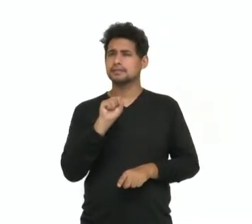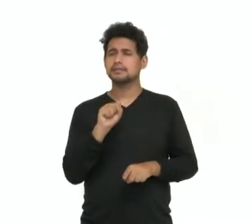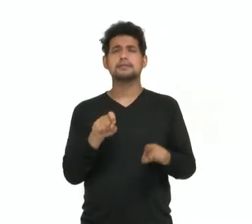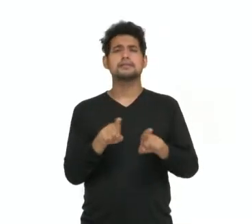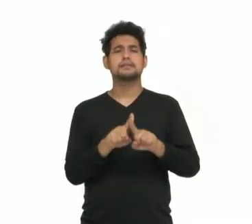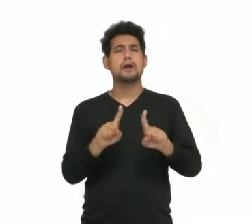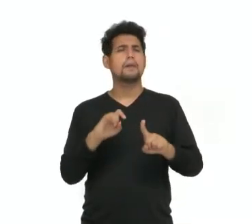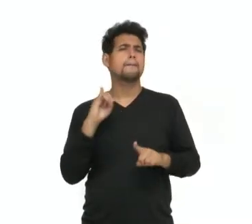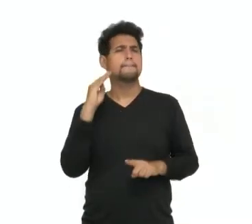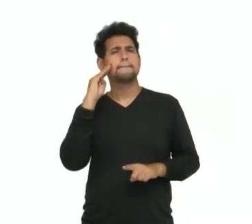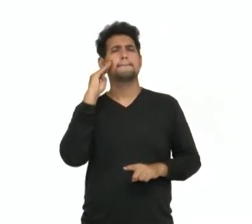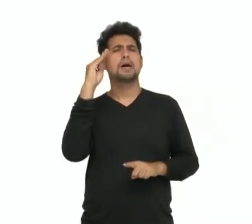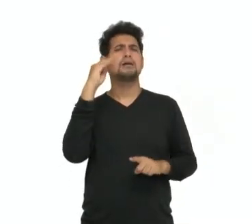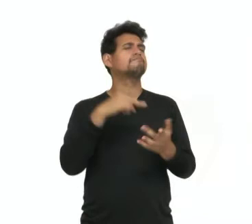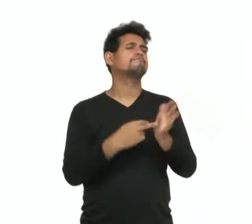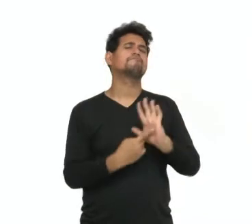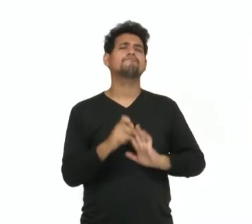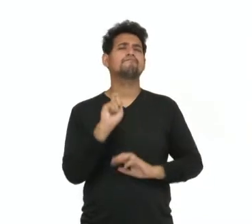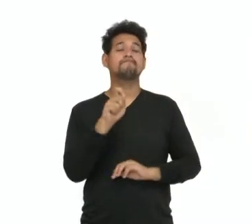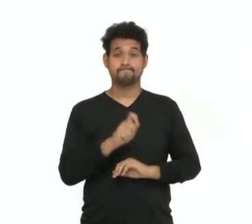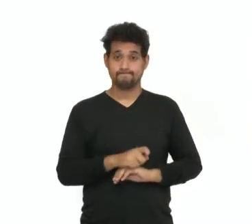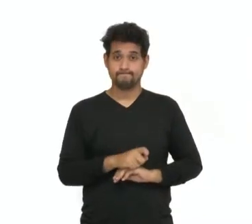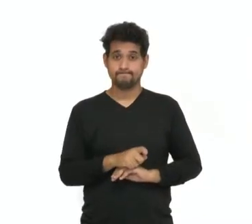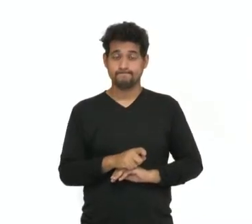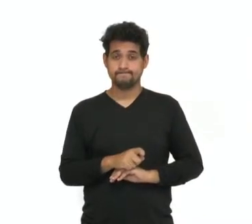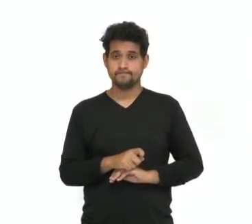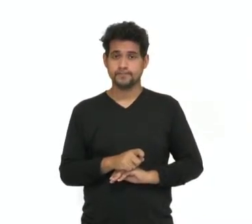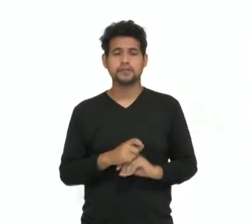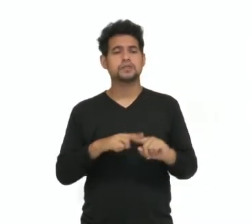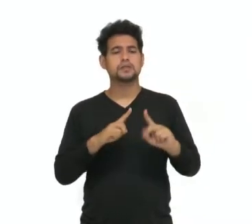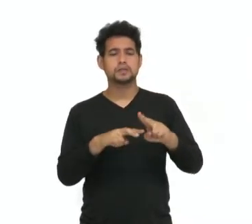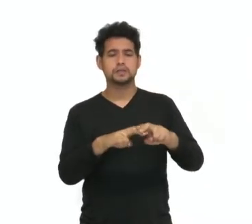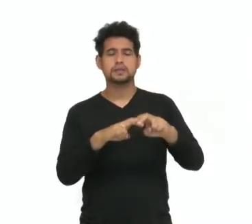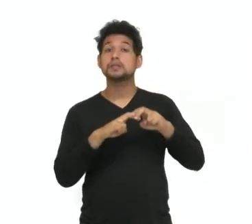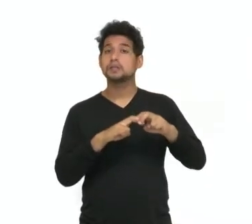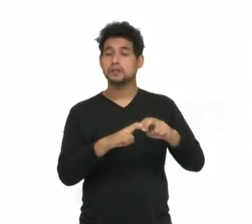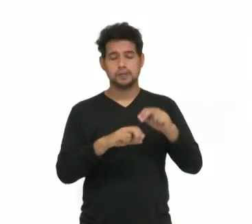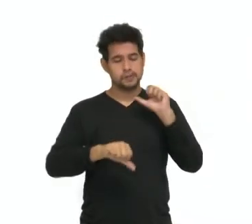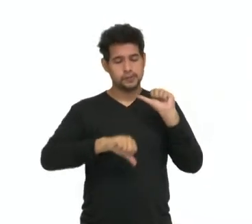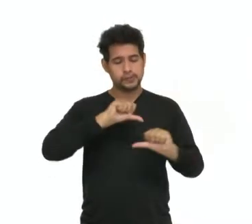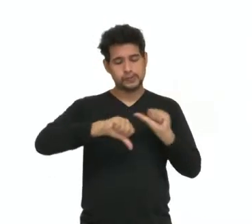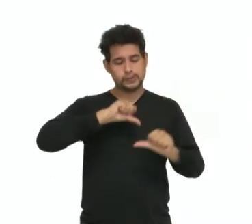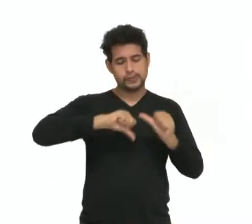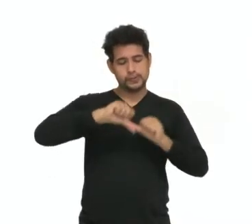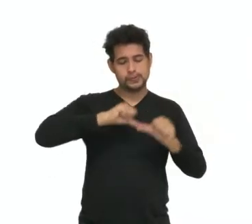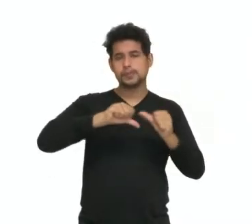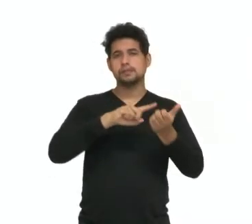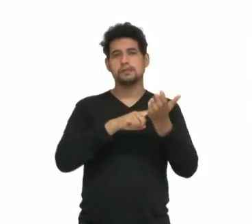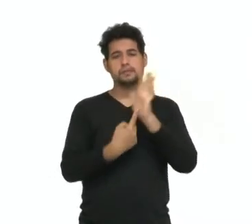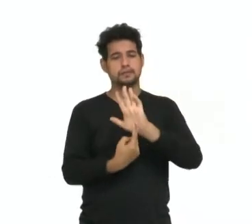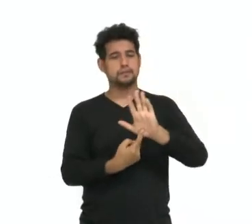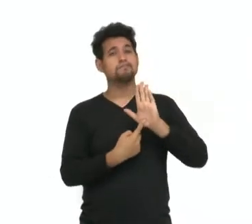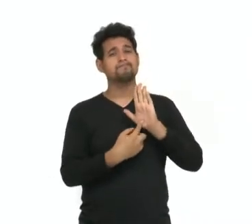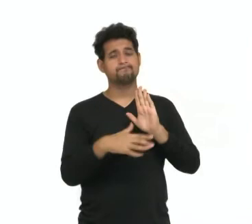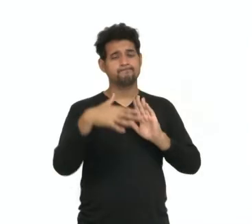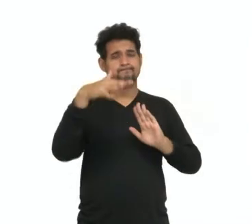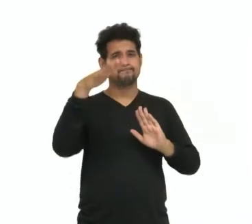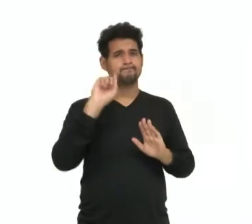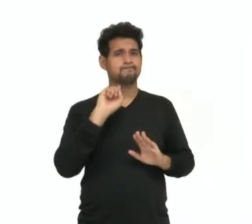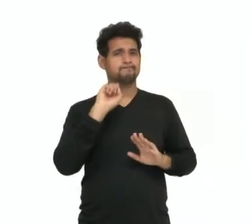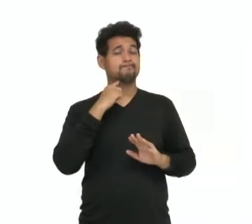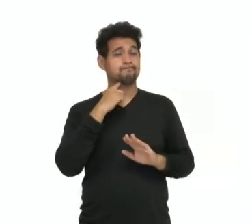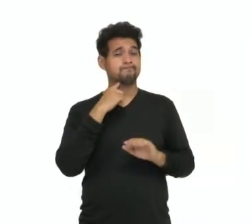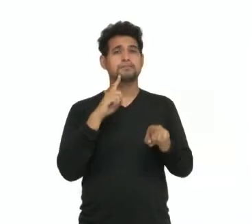principais vantagens dos biocombustíveis são no fato de serem renováveis, apresentarem índices de